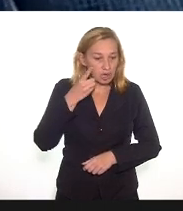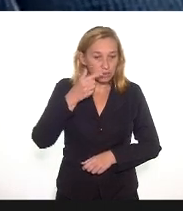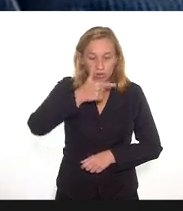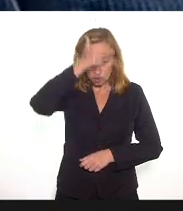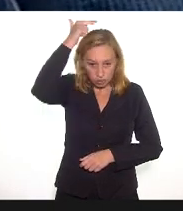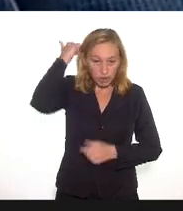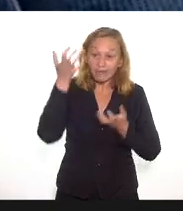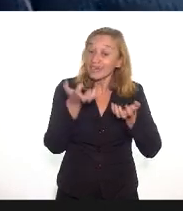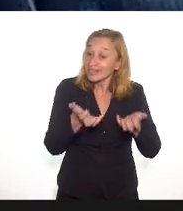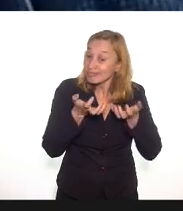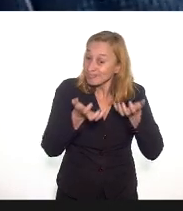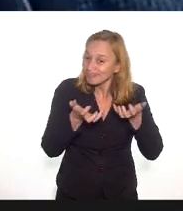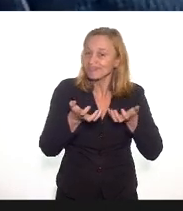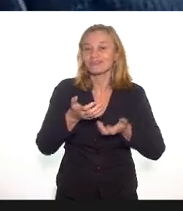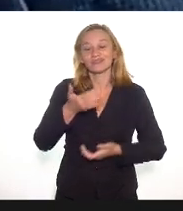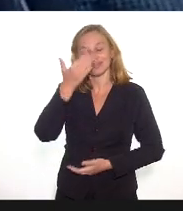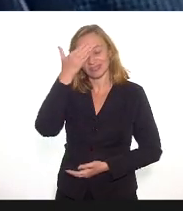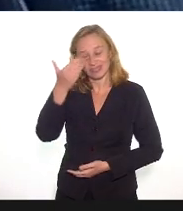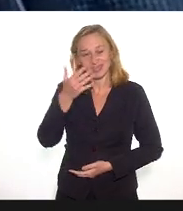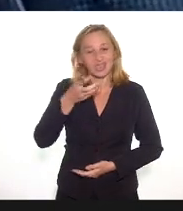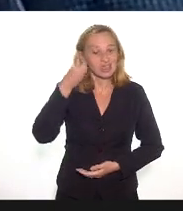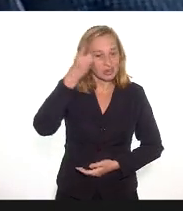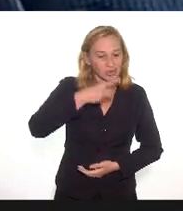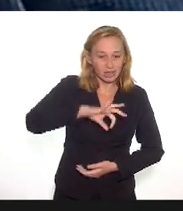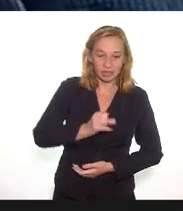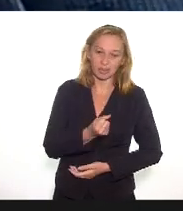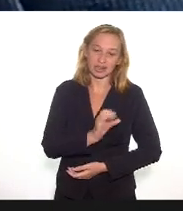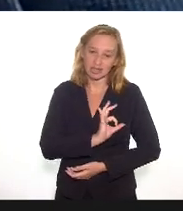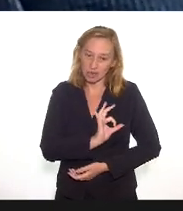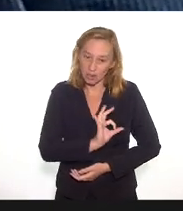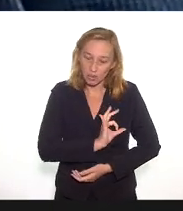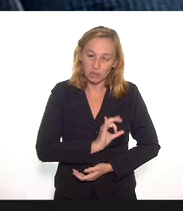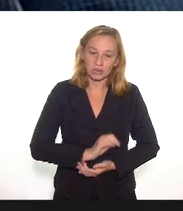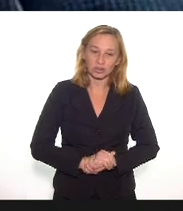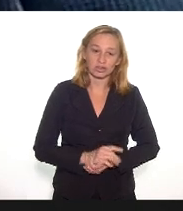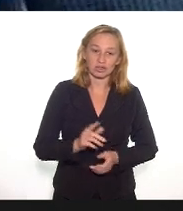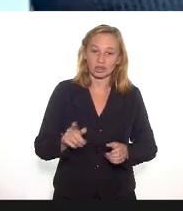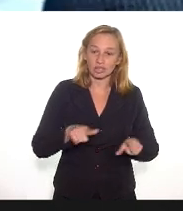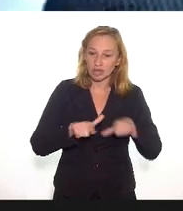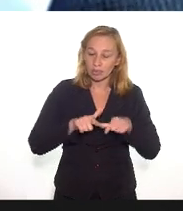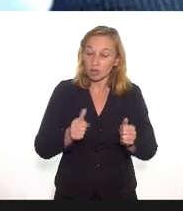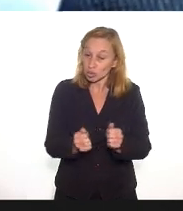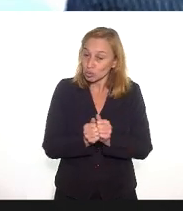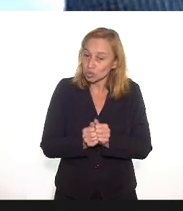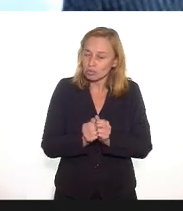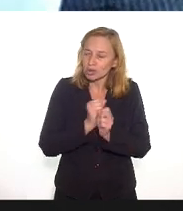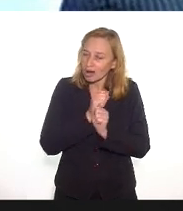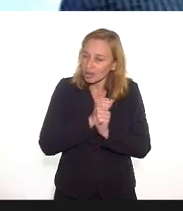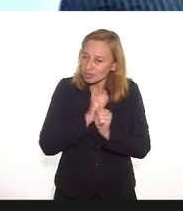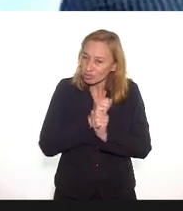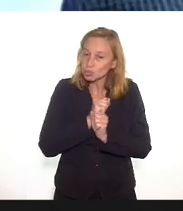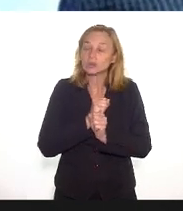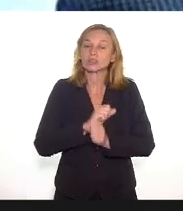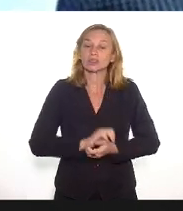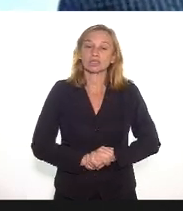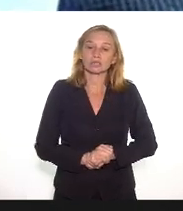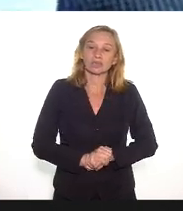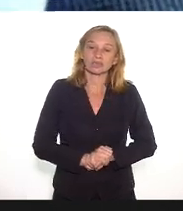quero agradecer à deputada Marta Rocha, com quem trabalhamos juntos muito tempo,